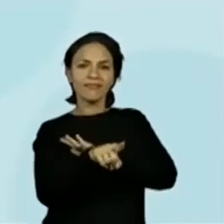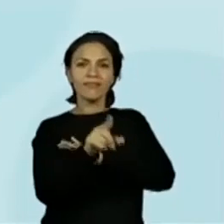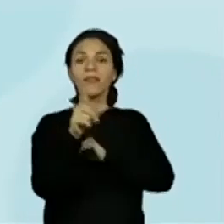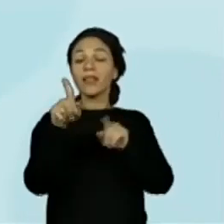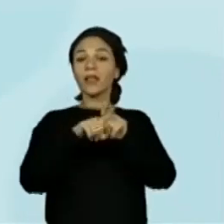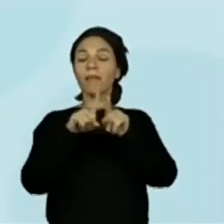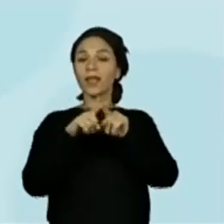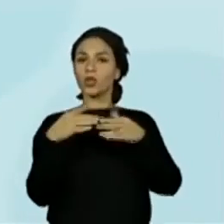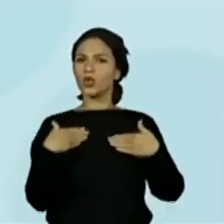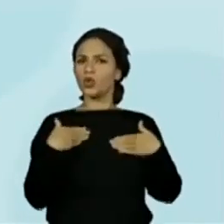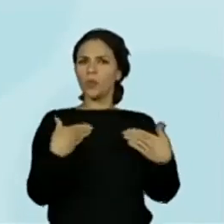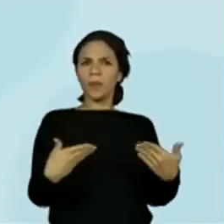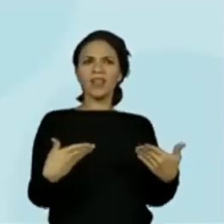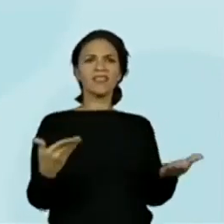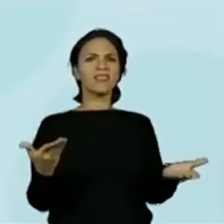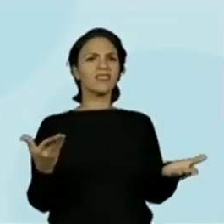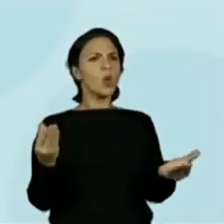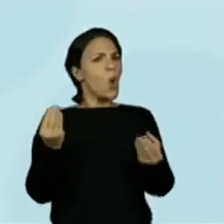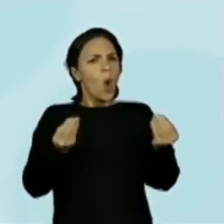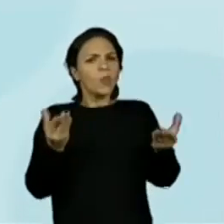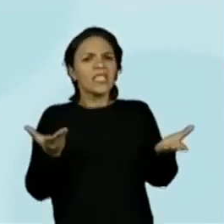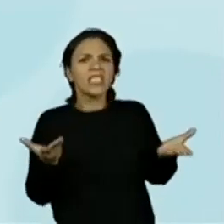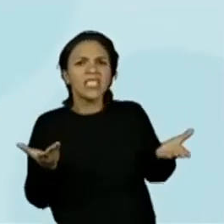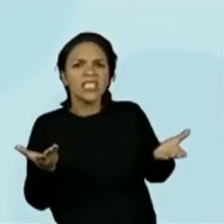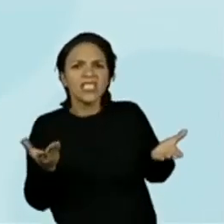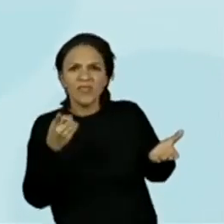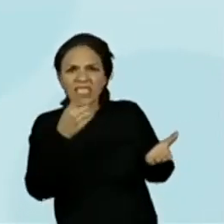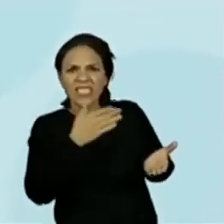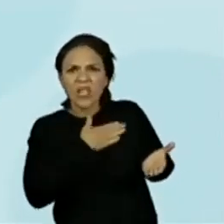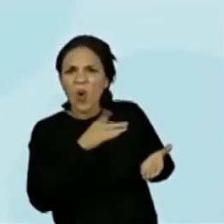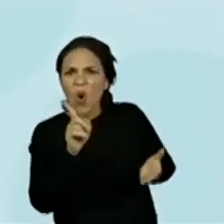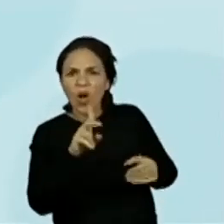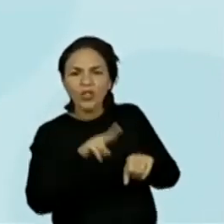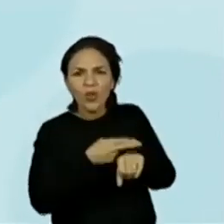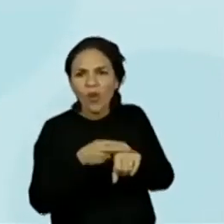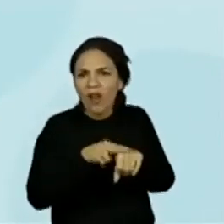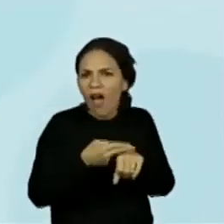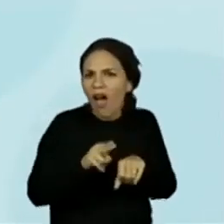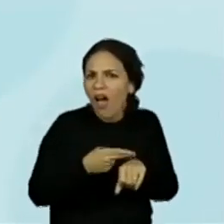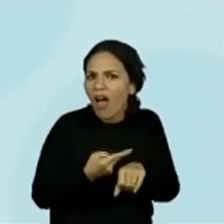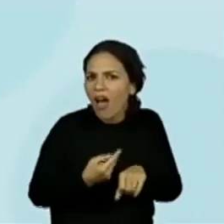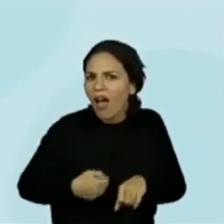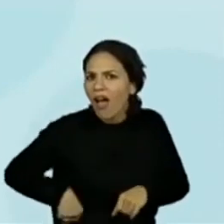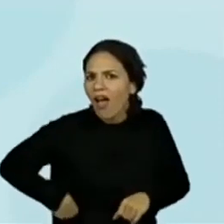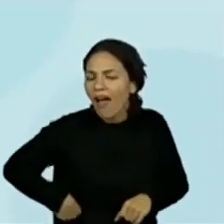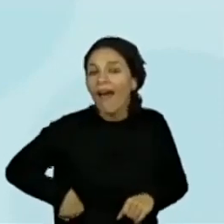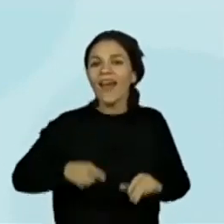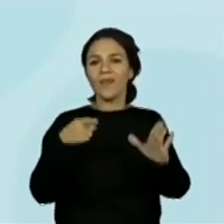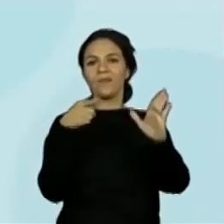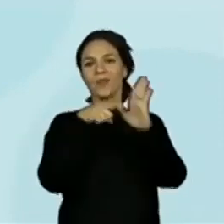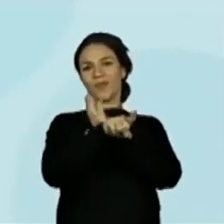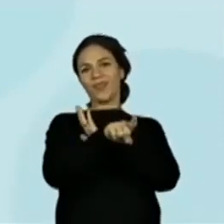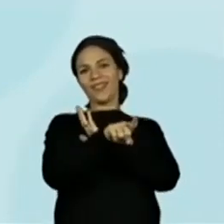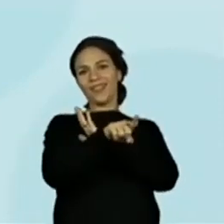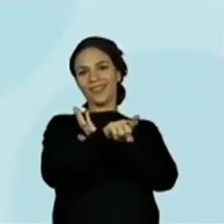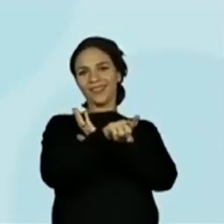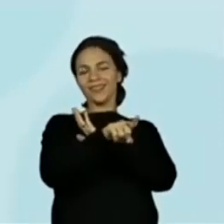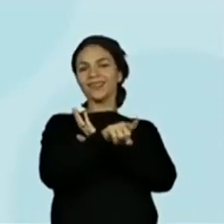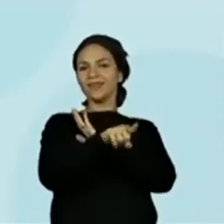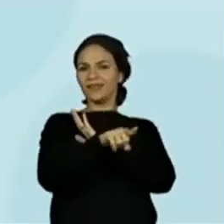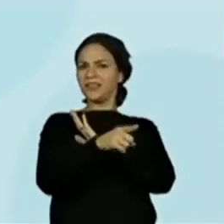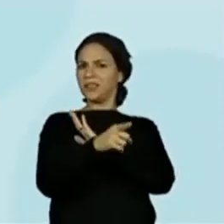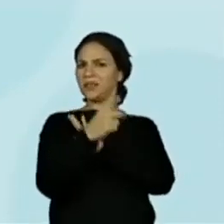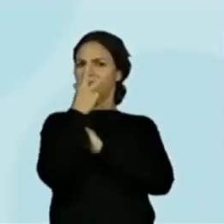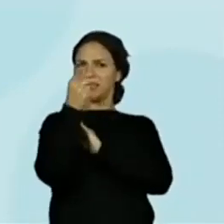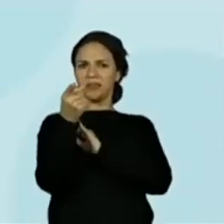lá. Como assim? Você não gosta de chocolate? É uma pergunta que você deve ter feito